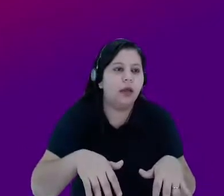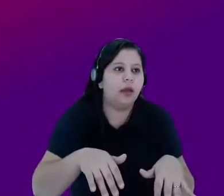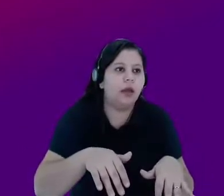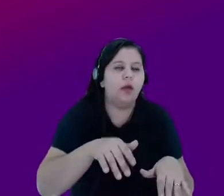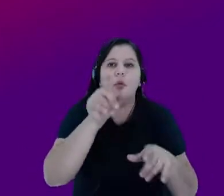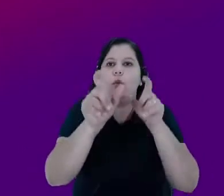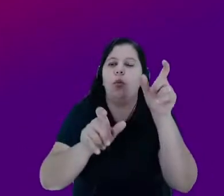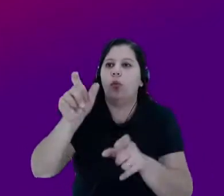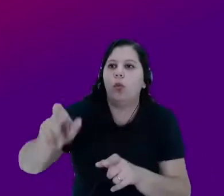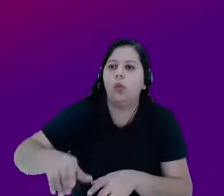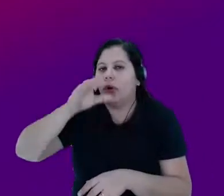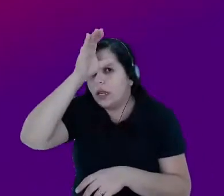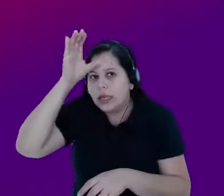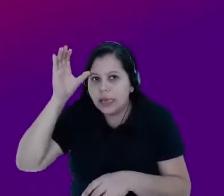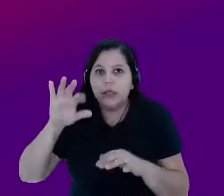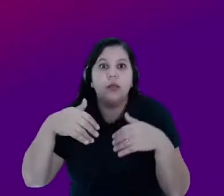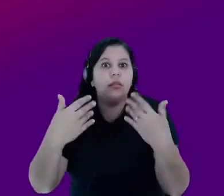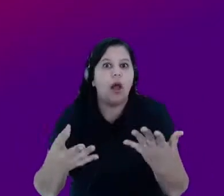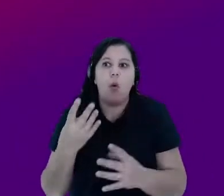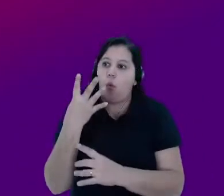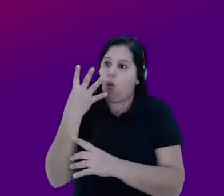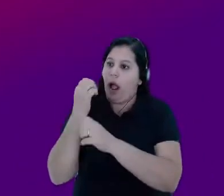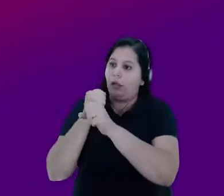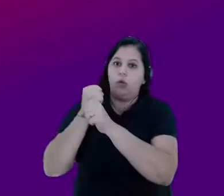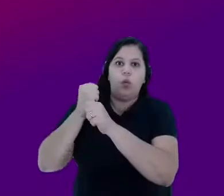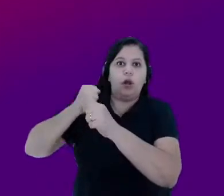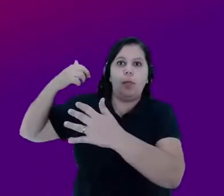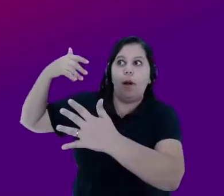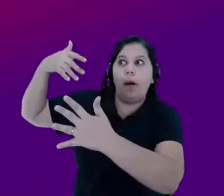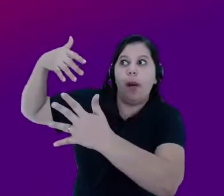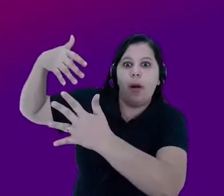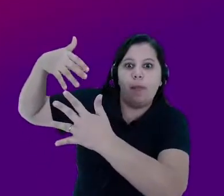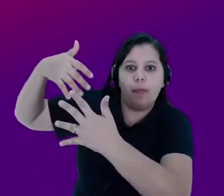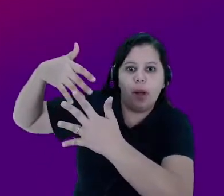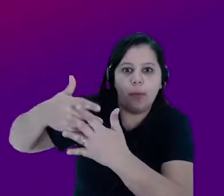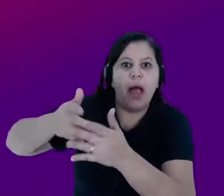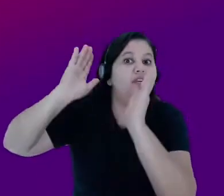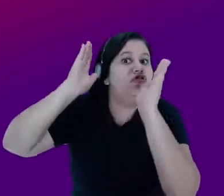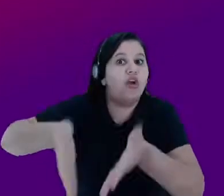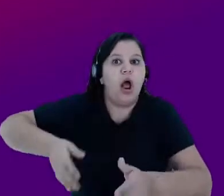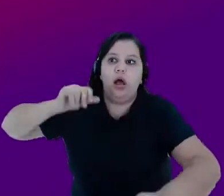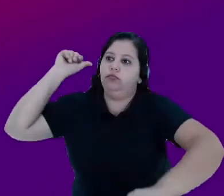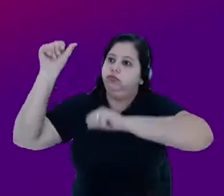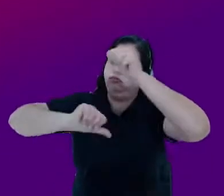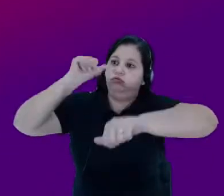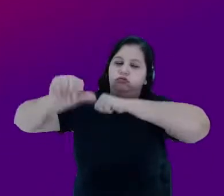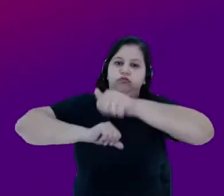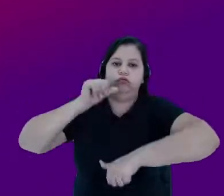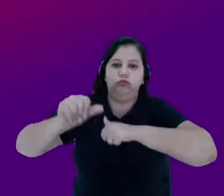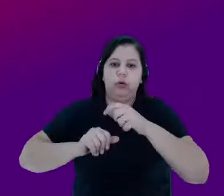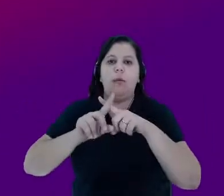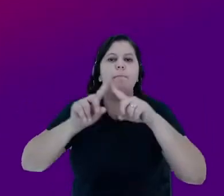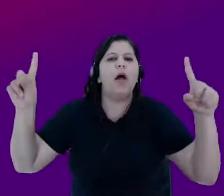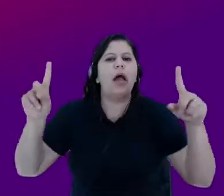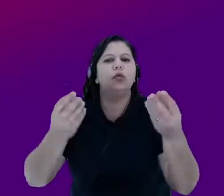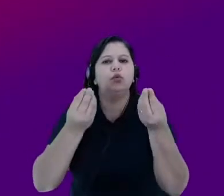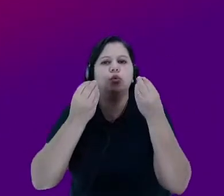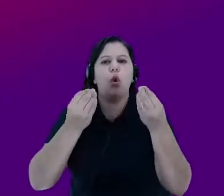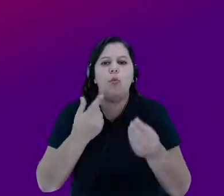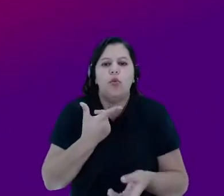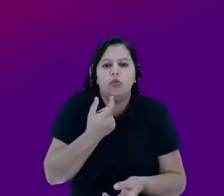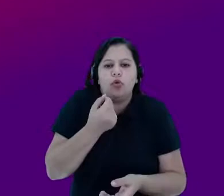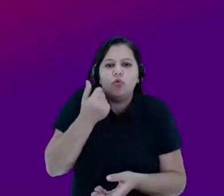o quanto isso já mudou, é o que a gente vai ver aí ao longo do painel, mas como que em 2017 a gente ainda estava nessa fase